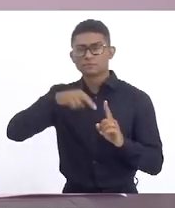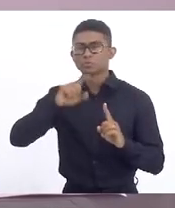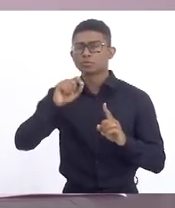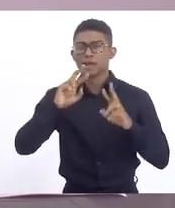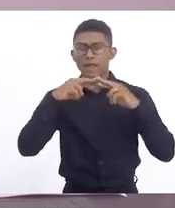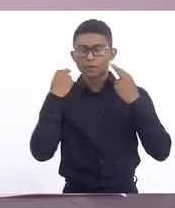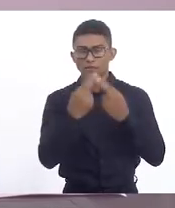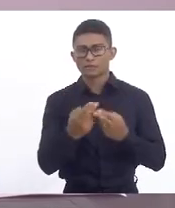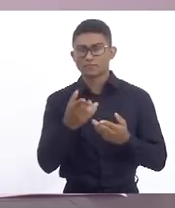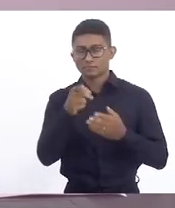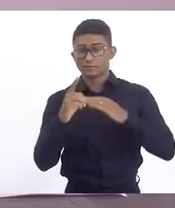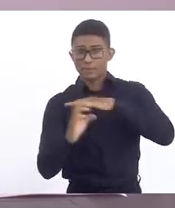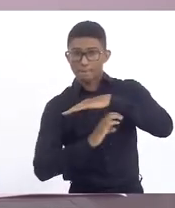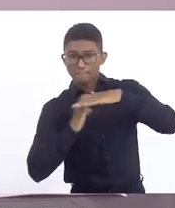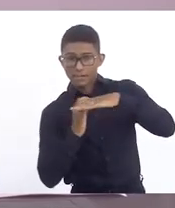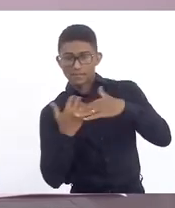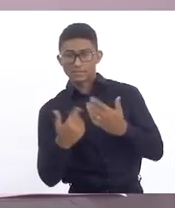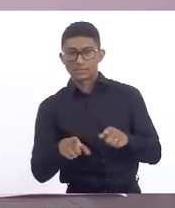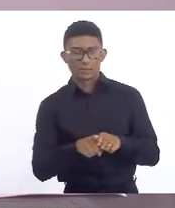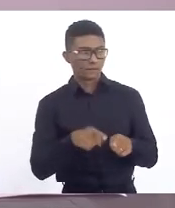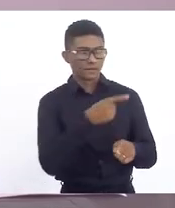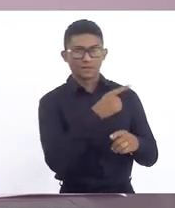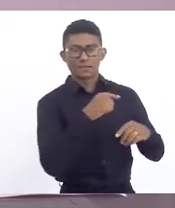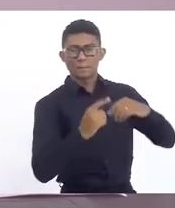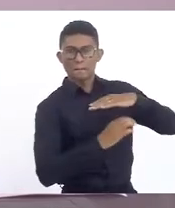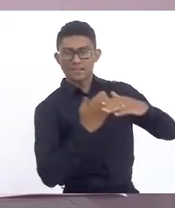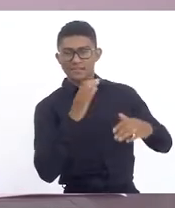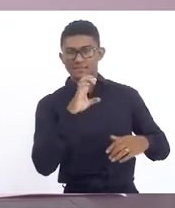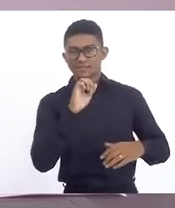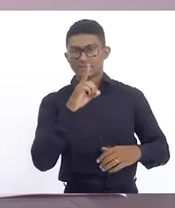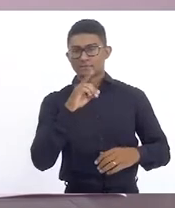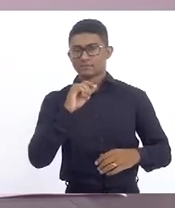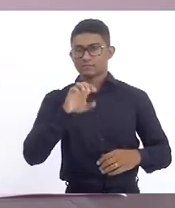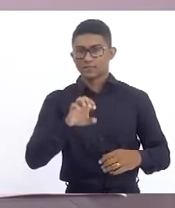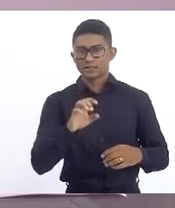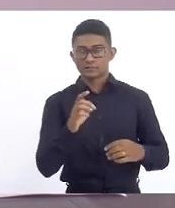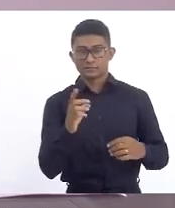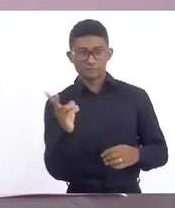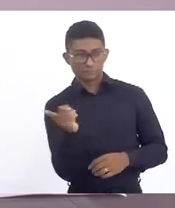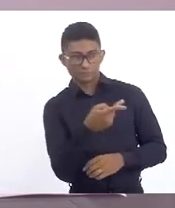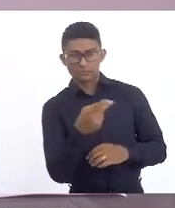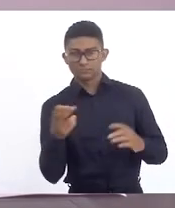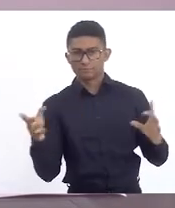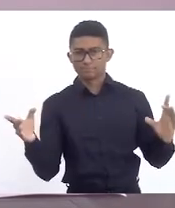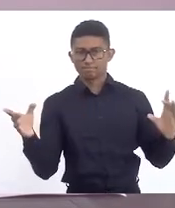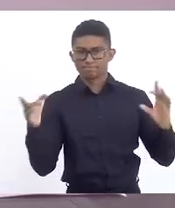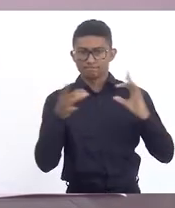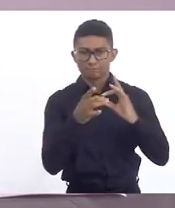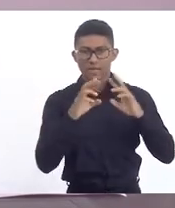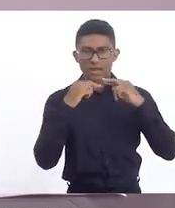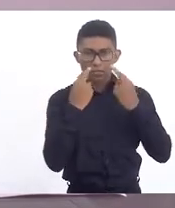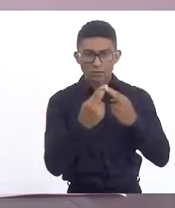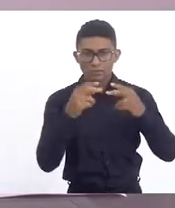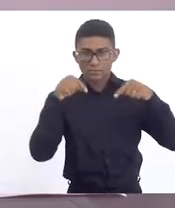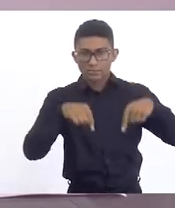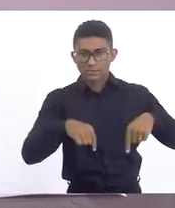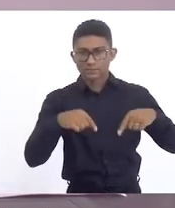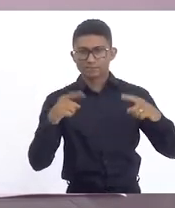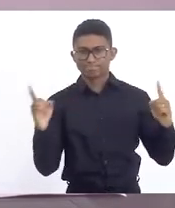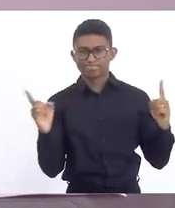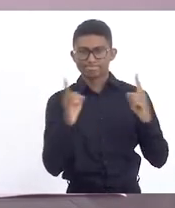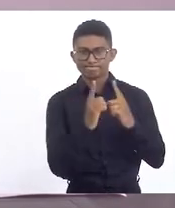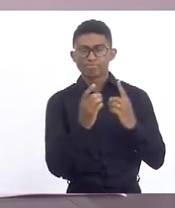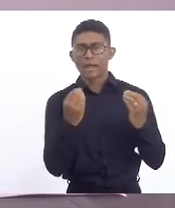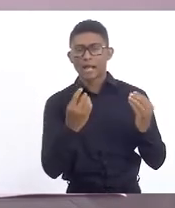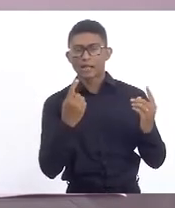da Genesa com a SEDAI, não é isso? E as novas concessionárias, para que a gente possa discutir, né, de que forma vai ser